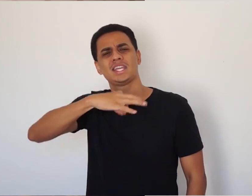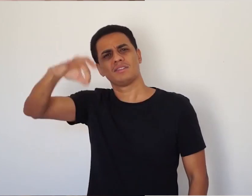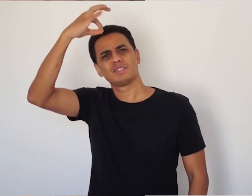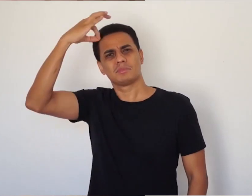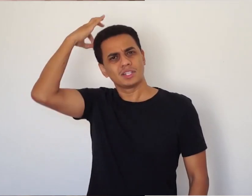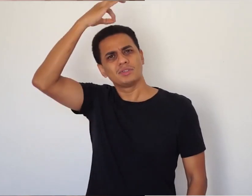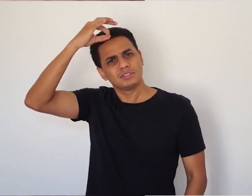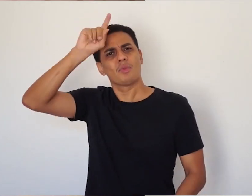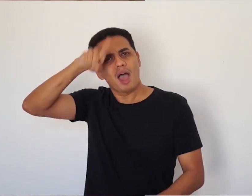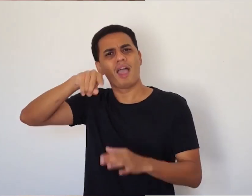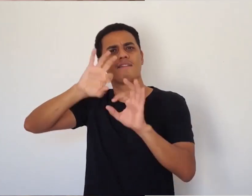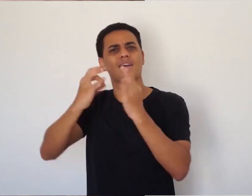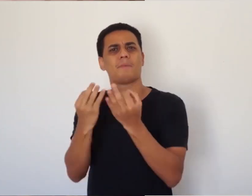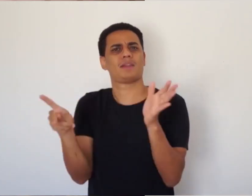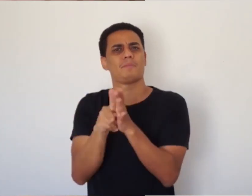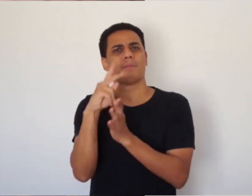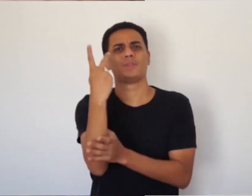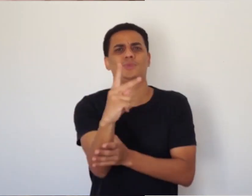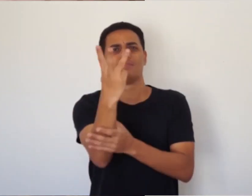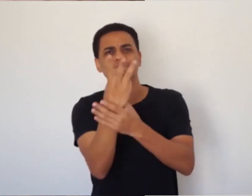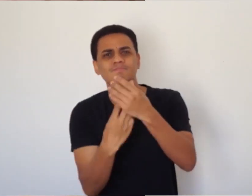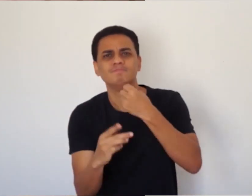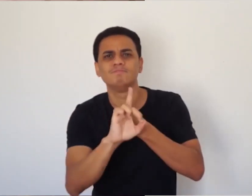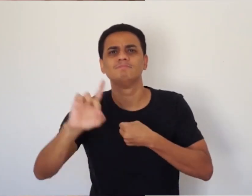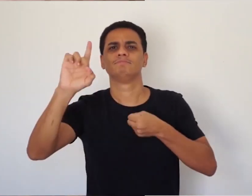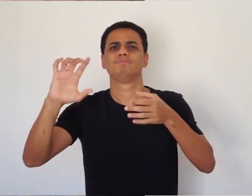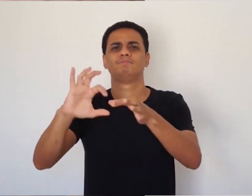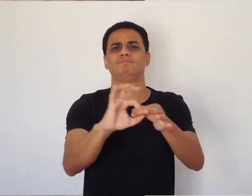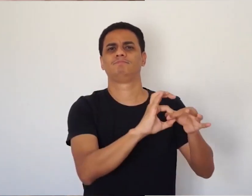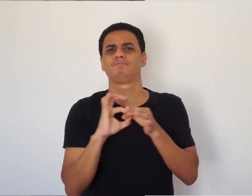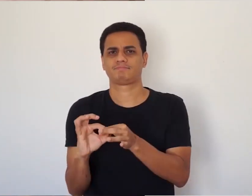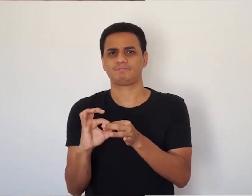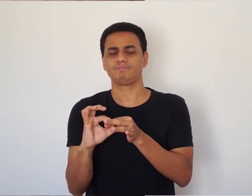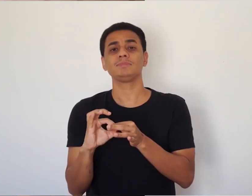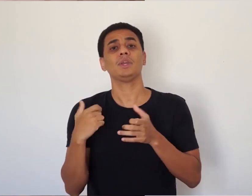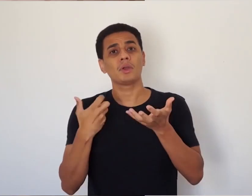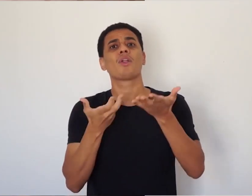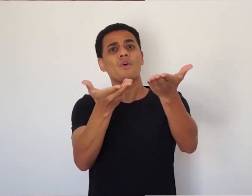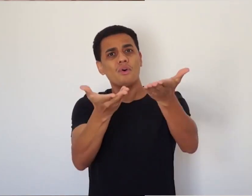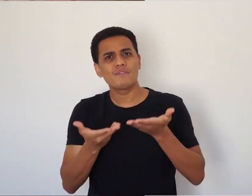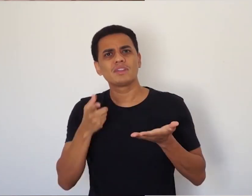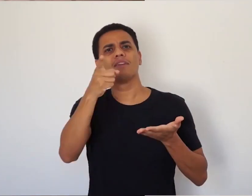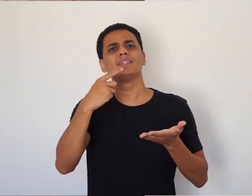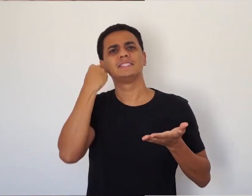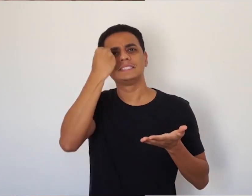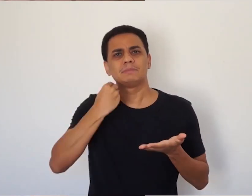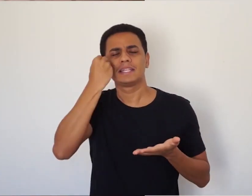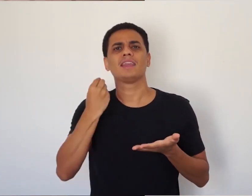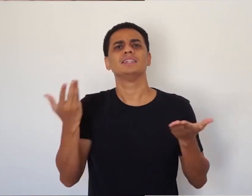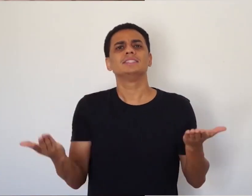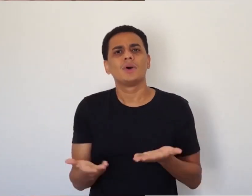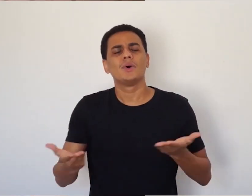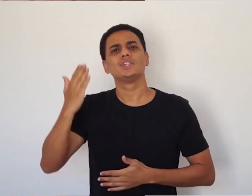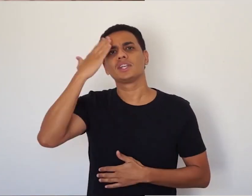Filho e Espírito Santo se tornará a sua família. Nós queremos viver isso neste momento como família. Quero convidar você a viver